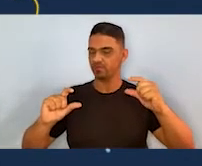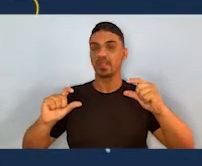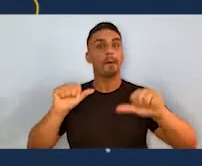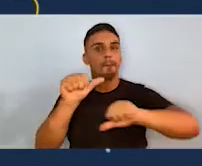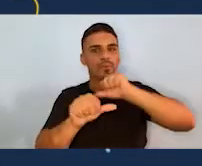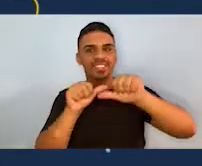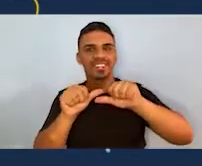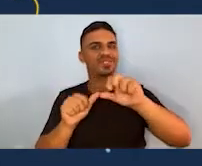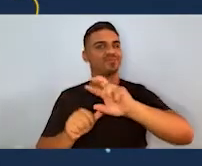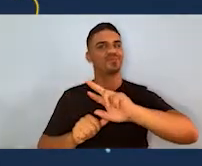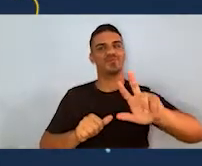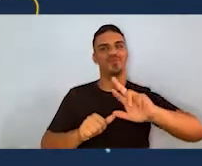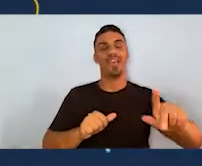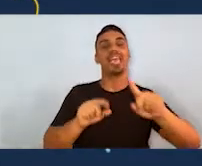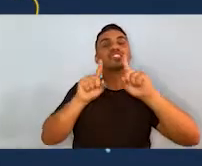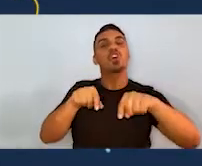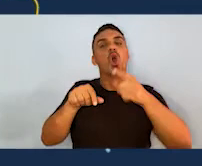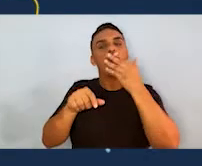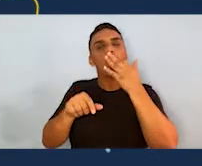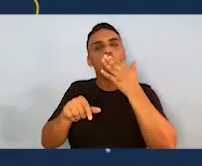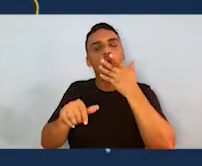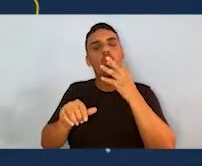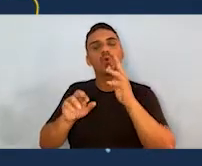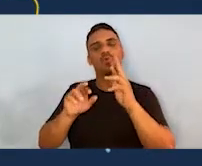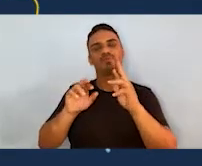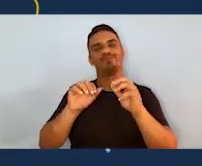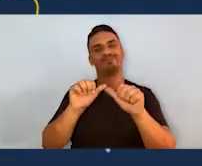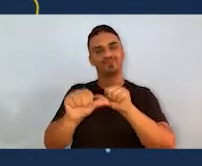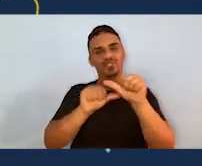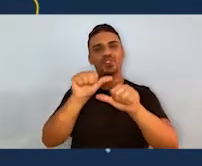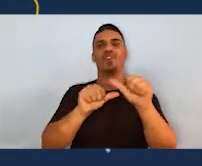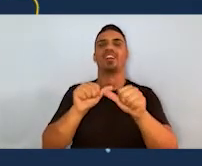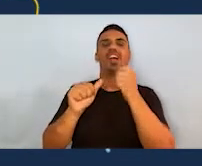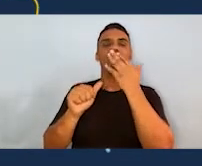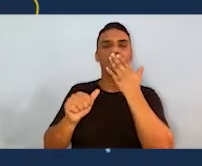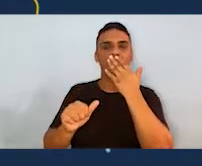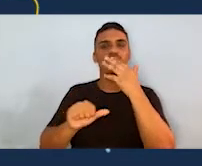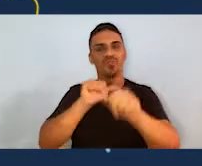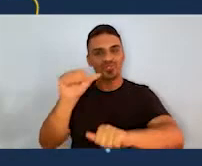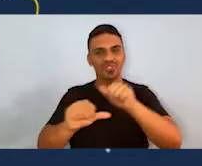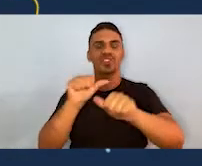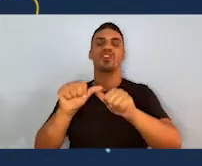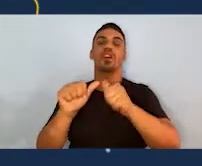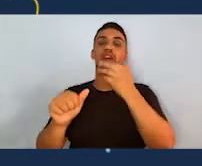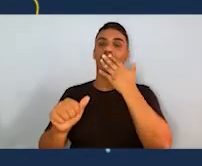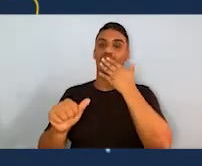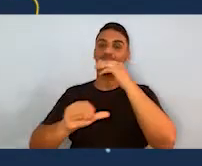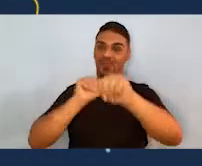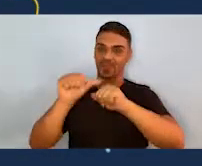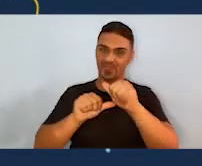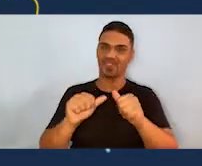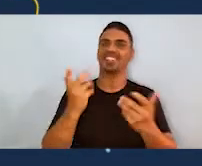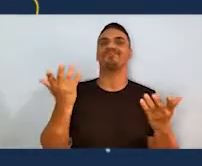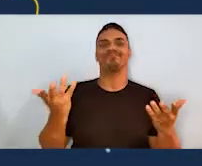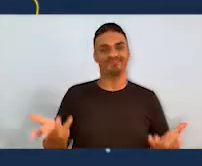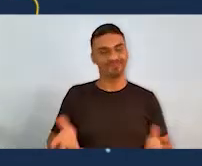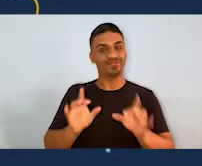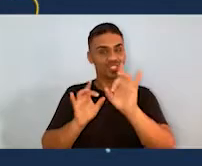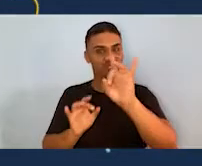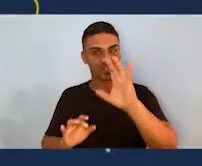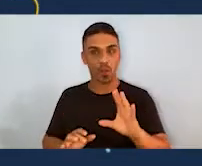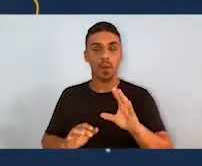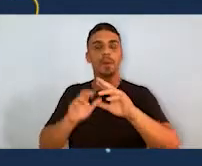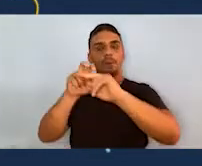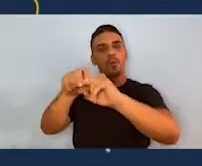a cor de um pixel e trocando a cor do outro pixel. Então, o tempo todo você está só trocando a cor dos pixels e através